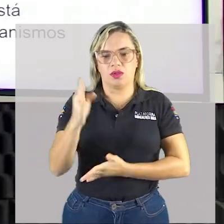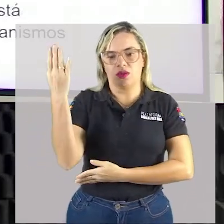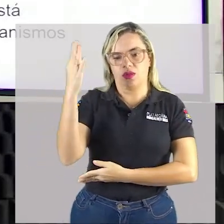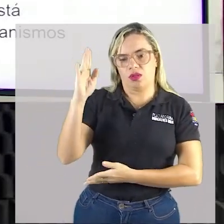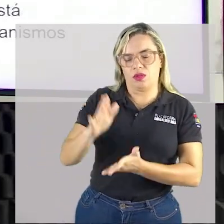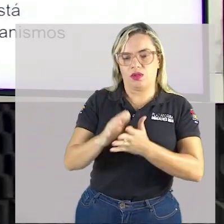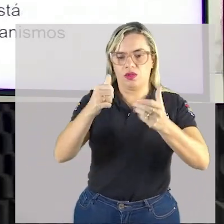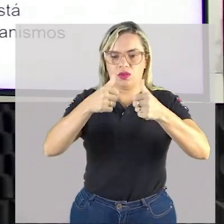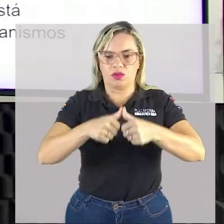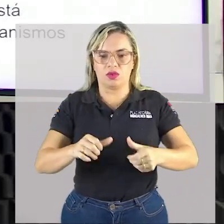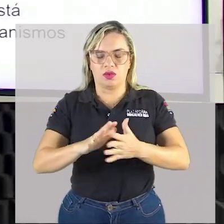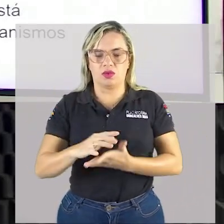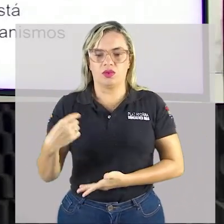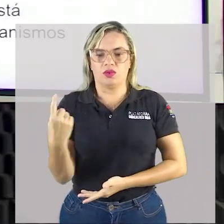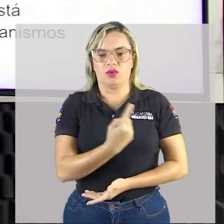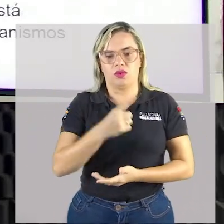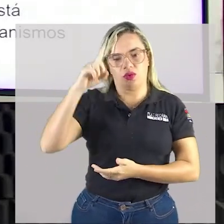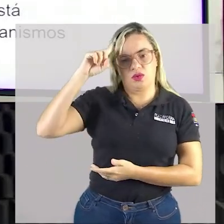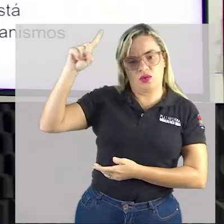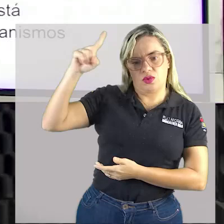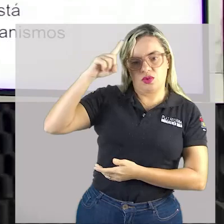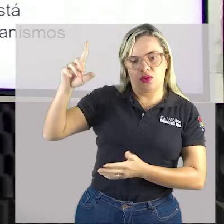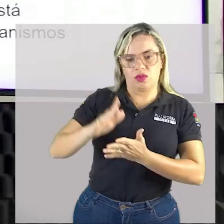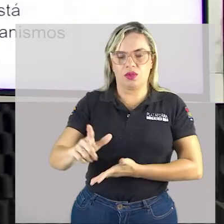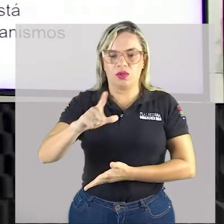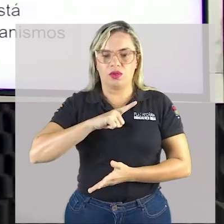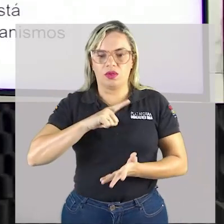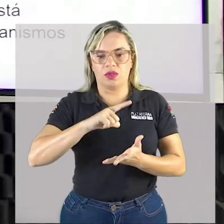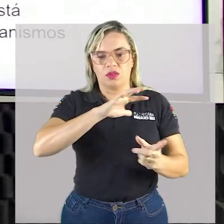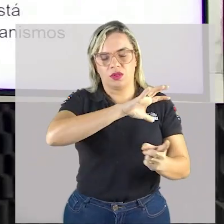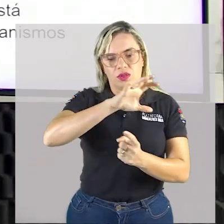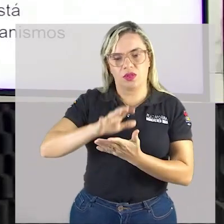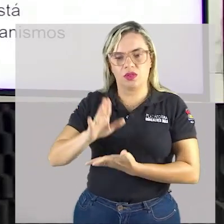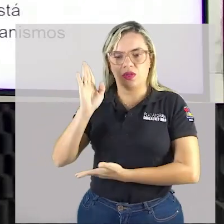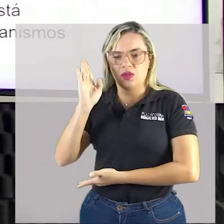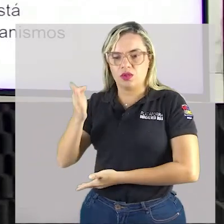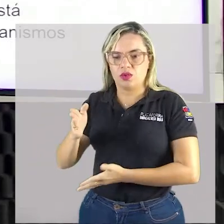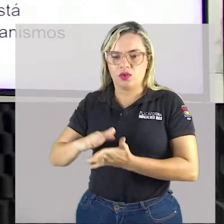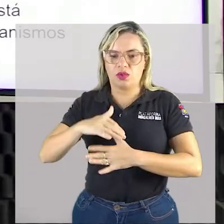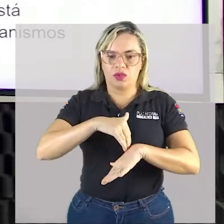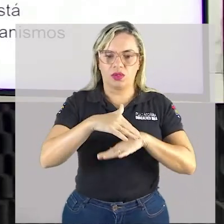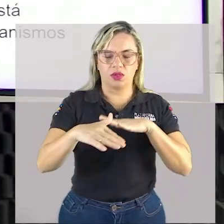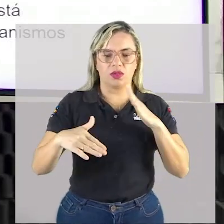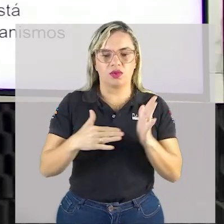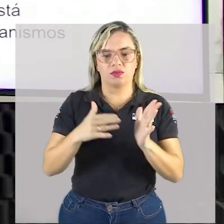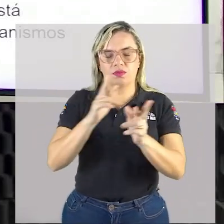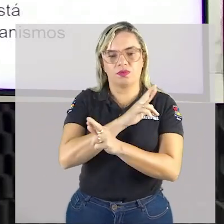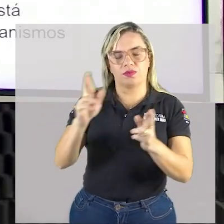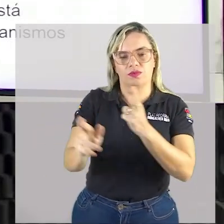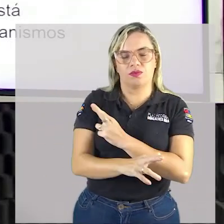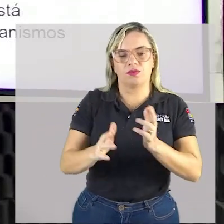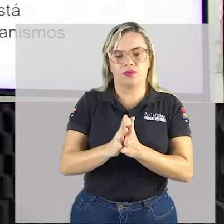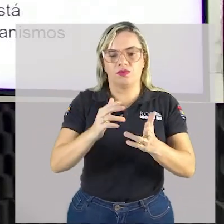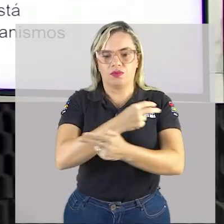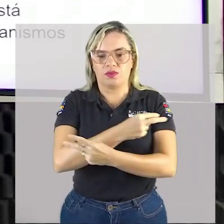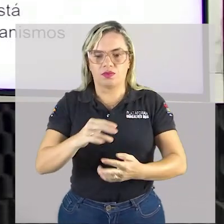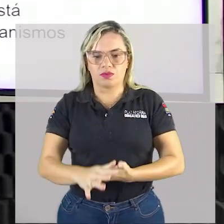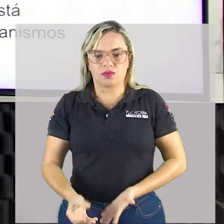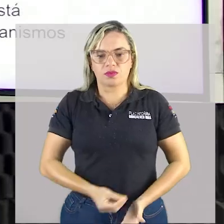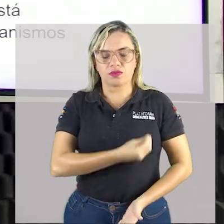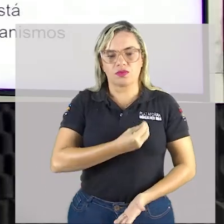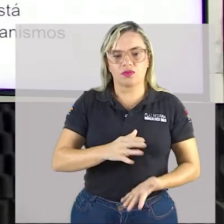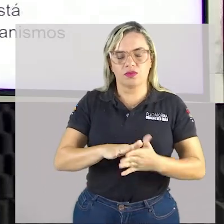a biologia está presente no nosso dia a dia e possui uma influência direta em tudo que está relacionado aos seres